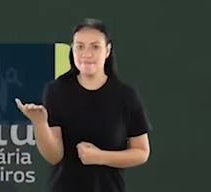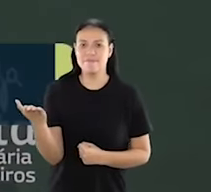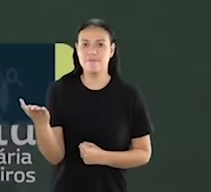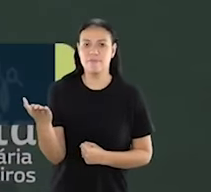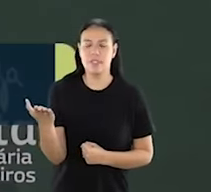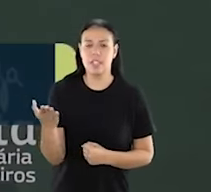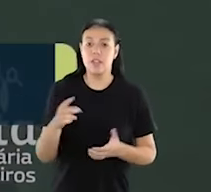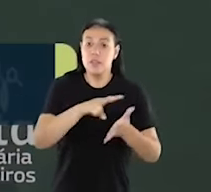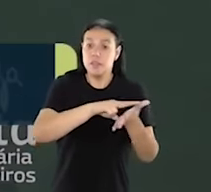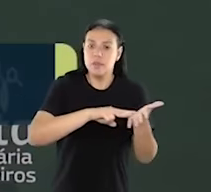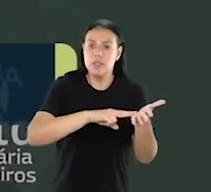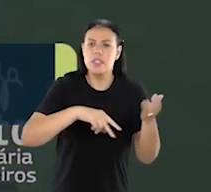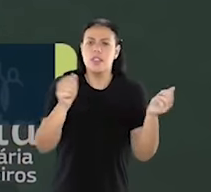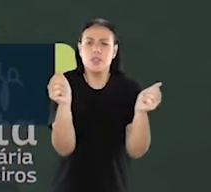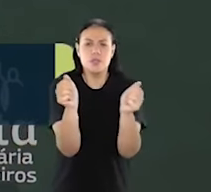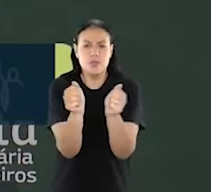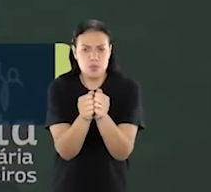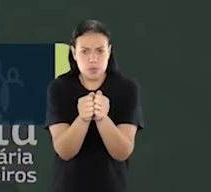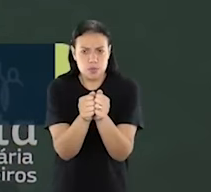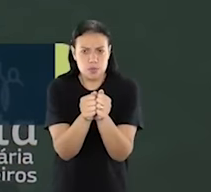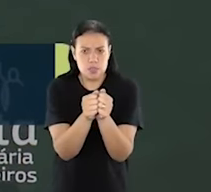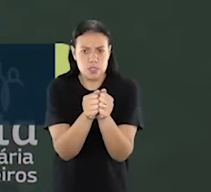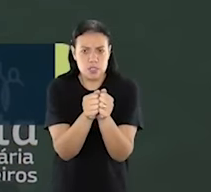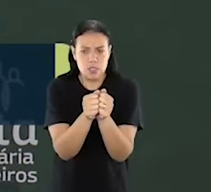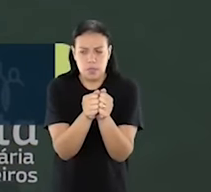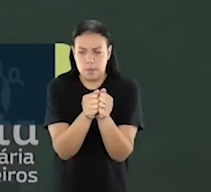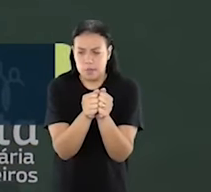de Cristo, conforme o relato de Marcos,